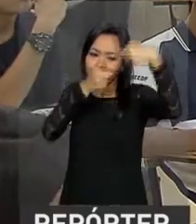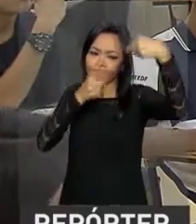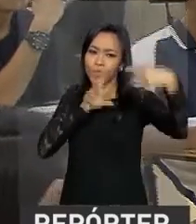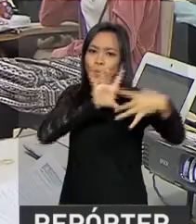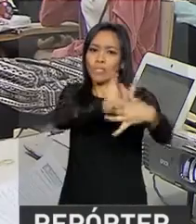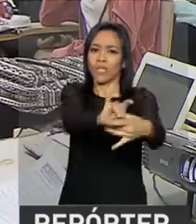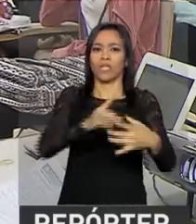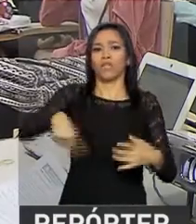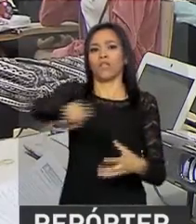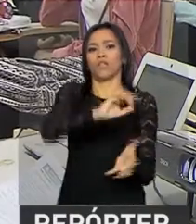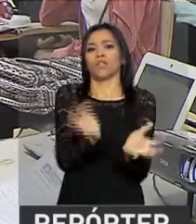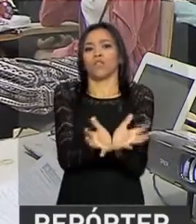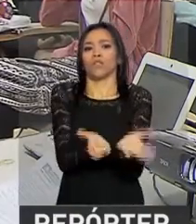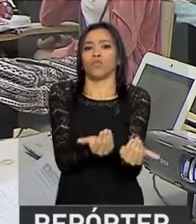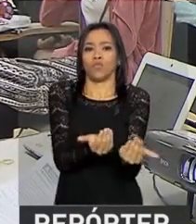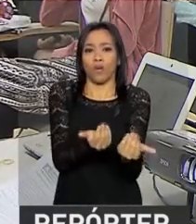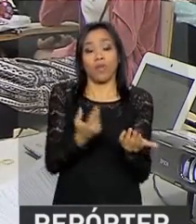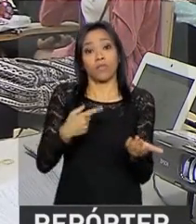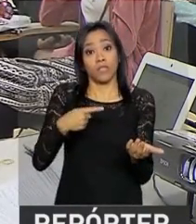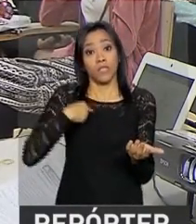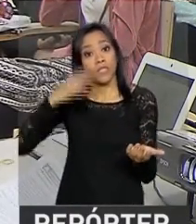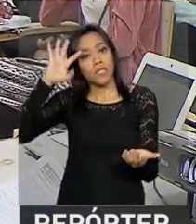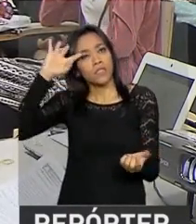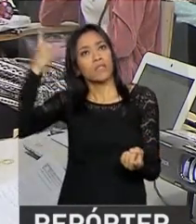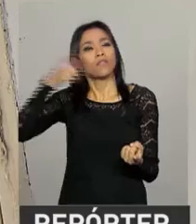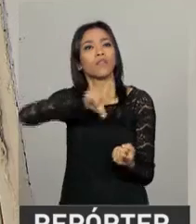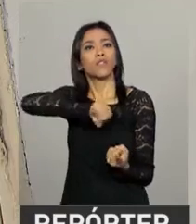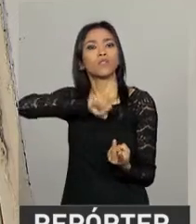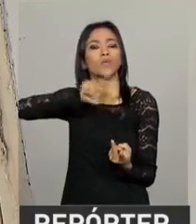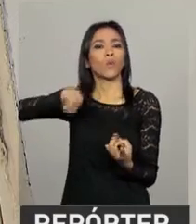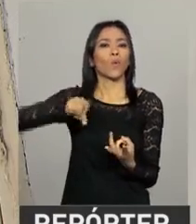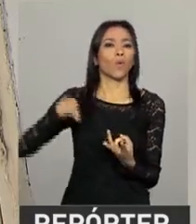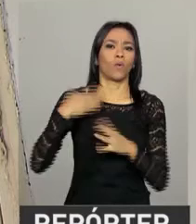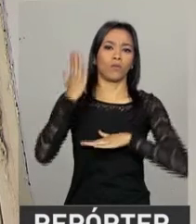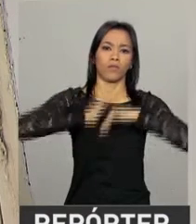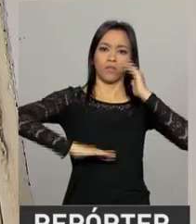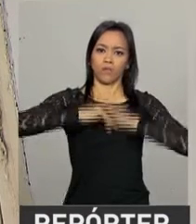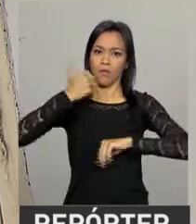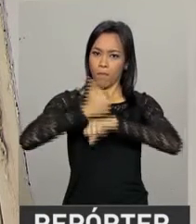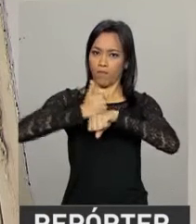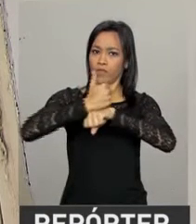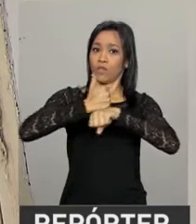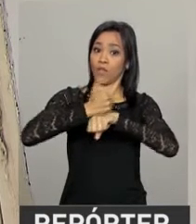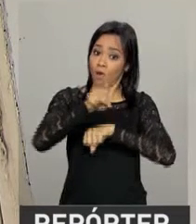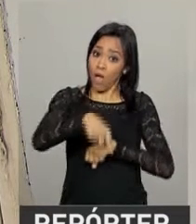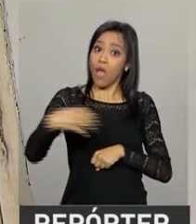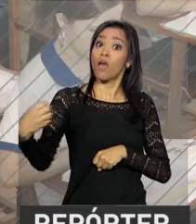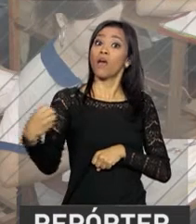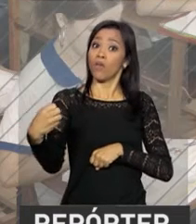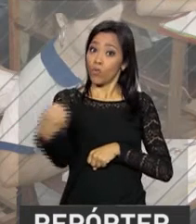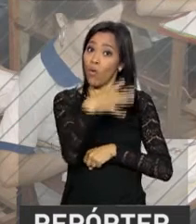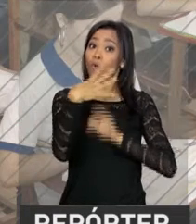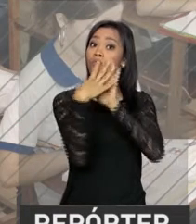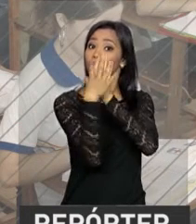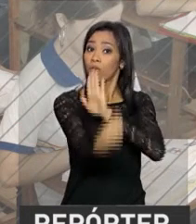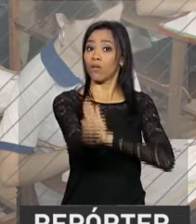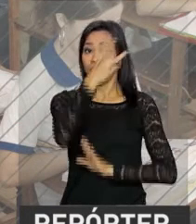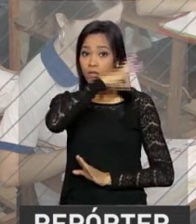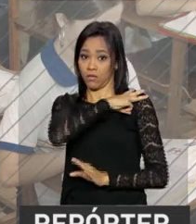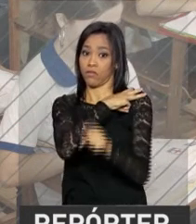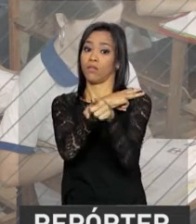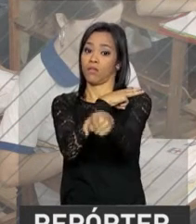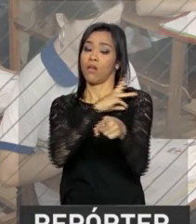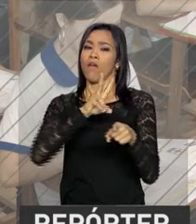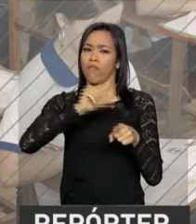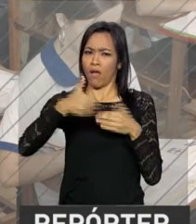dos jovens e ajudem a definir escolhas profissionais essa é a idéia do novo ensino médio as mudanças devem